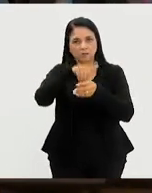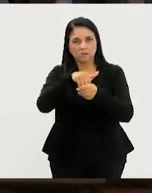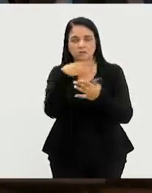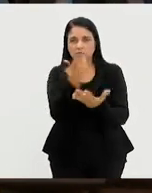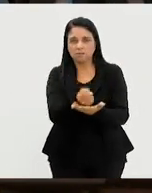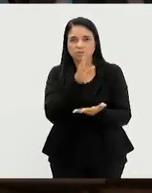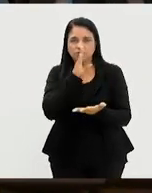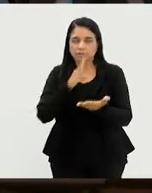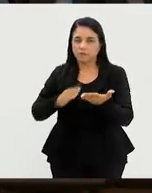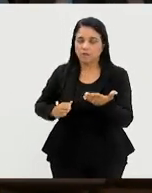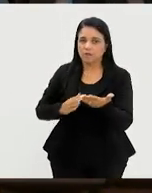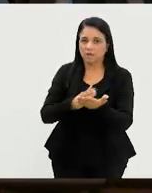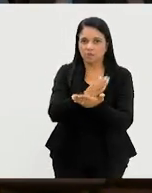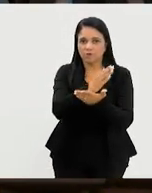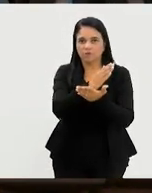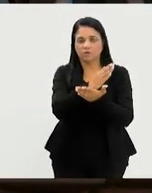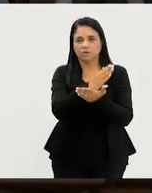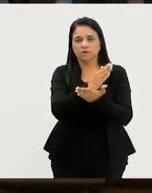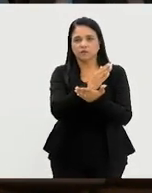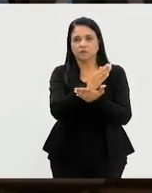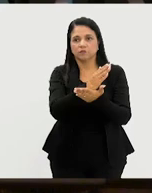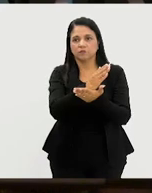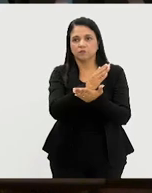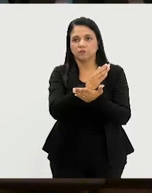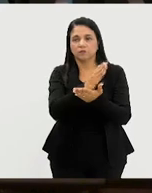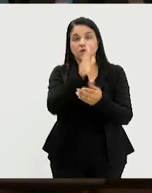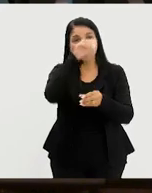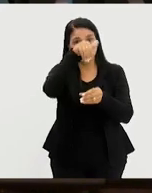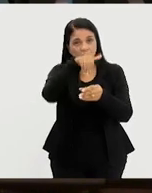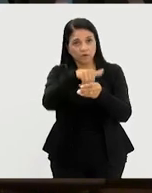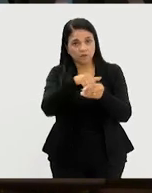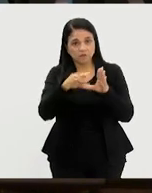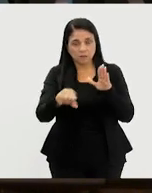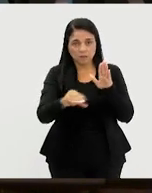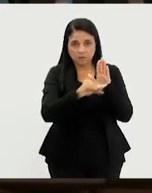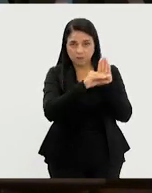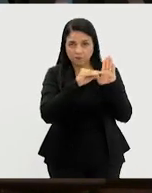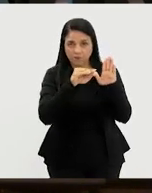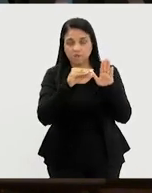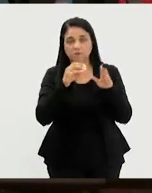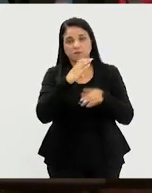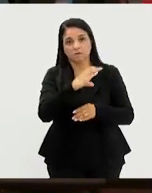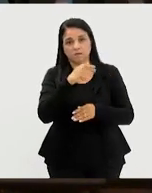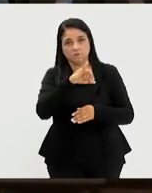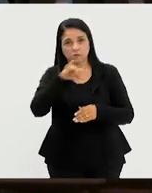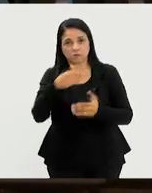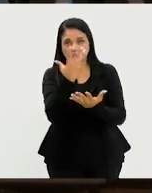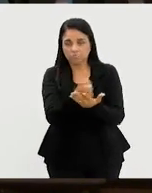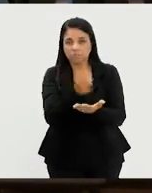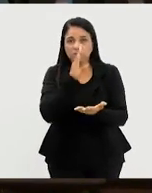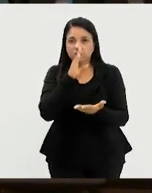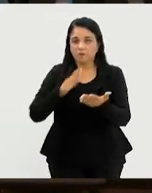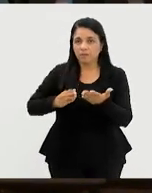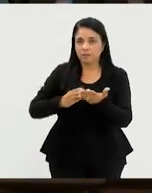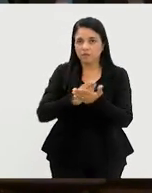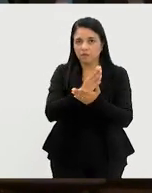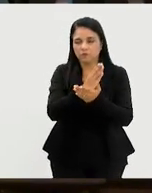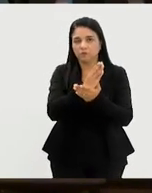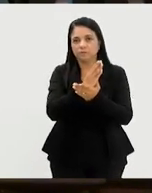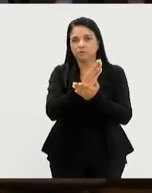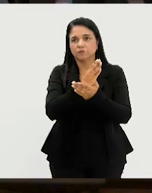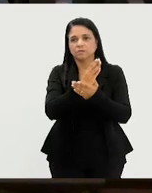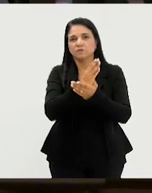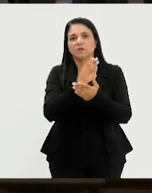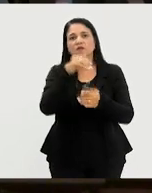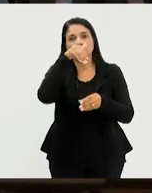aprovam perman Como estão em votação as emendas da ccj senhores que aprovam permane Como estão aprovado